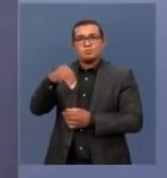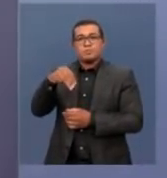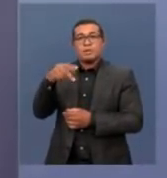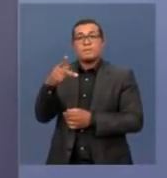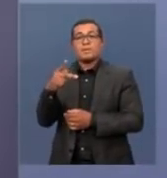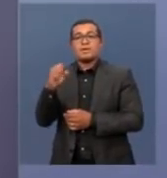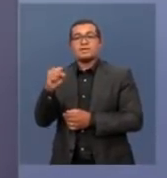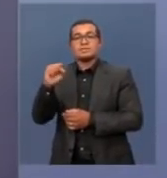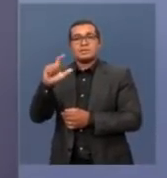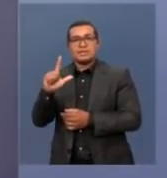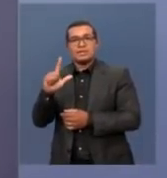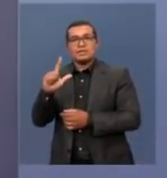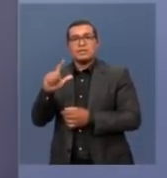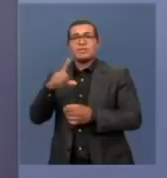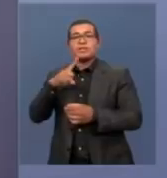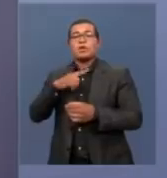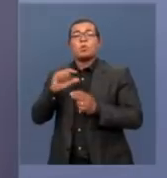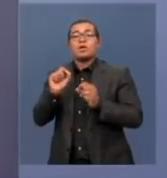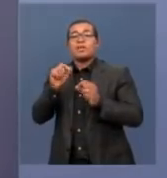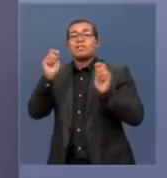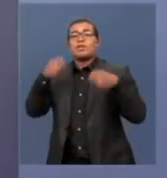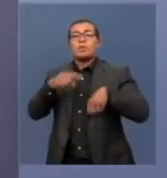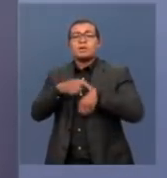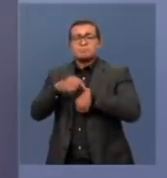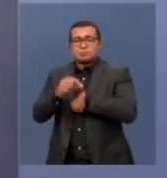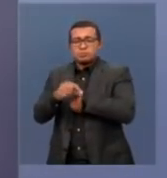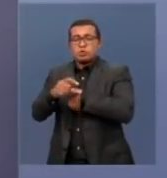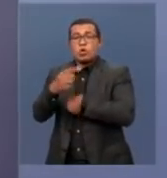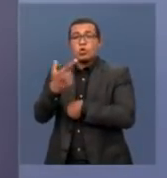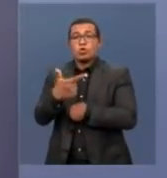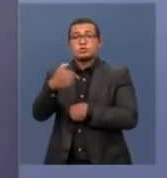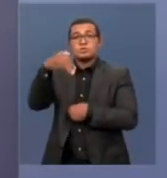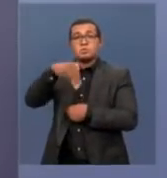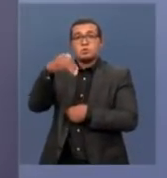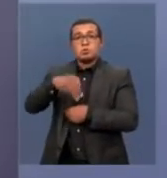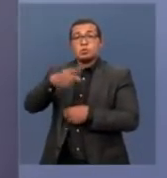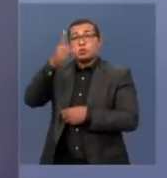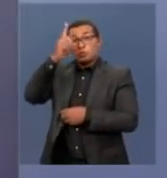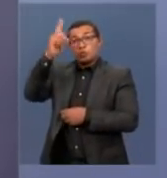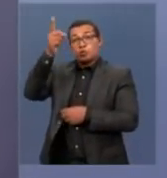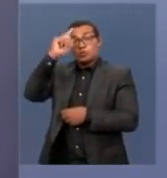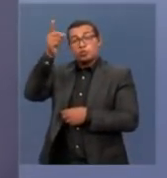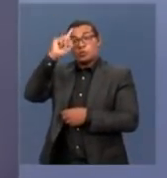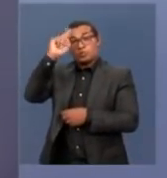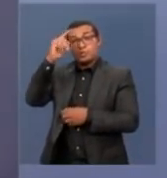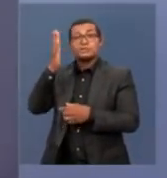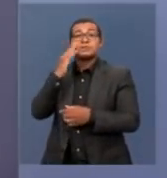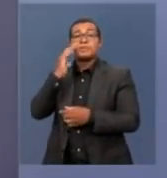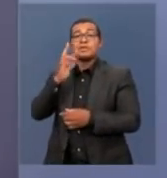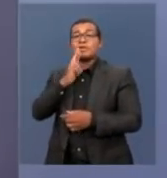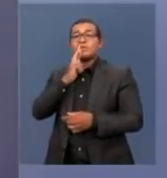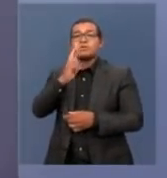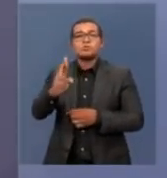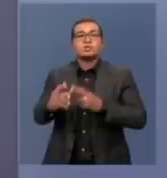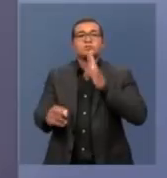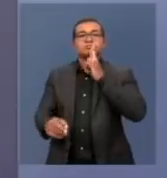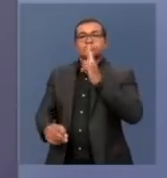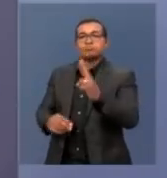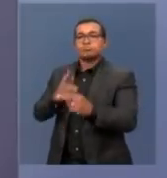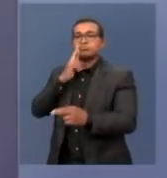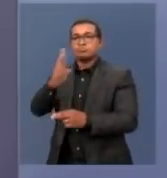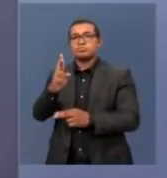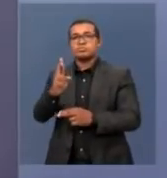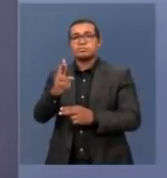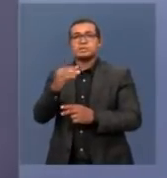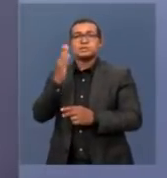turno jair bolsonaro vai ter dois minutos e meio todo dia para poder responder pra ver e botar passar